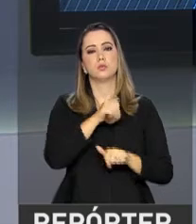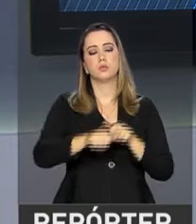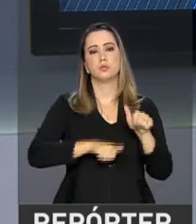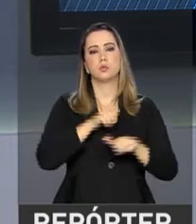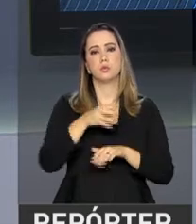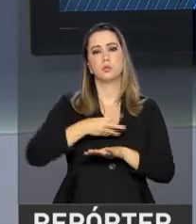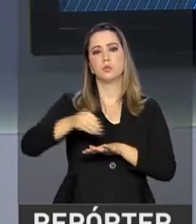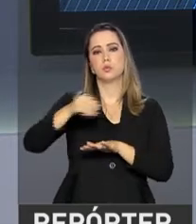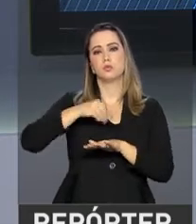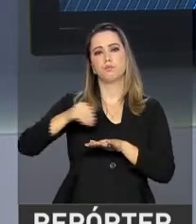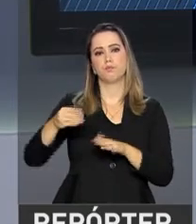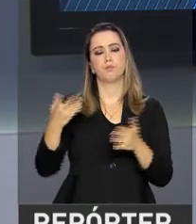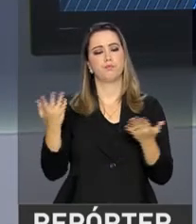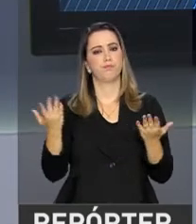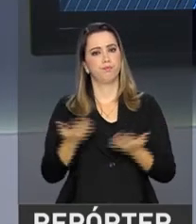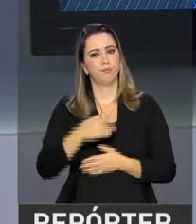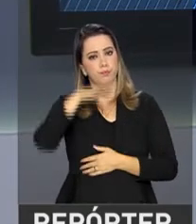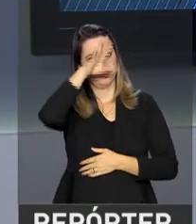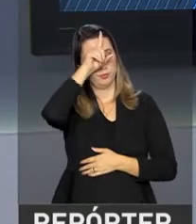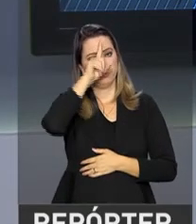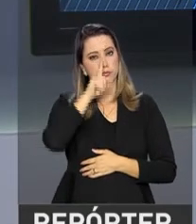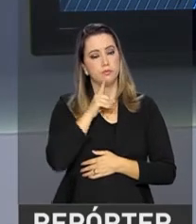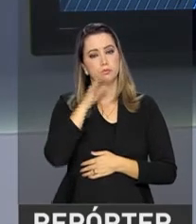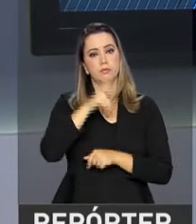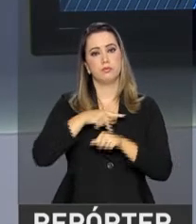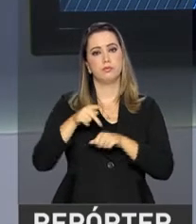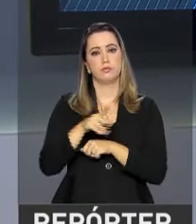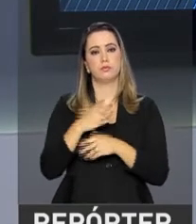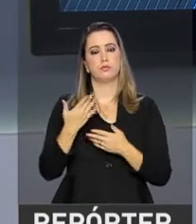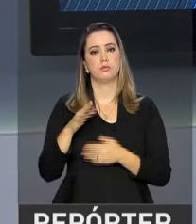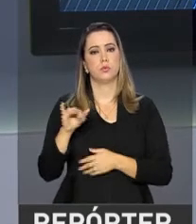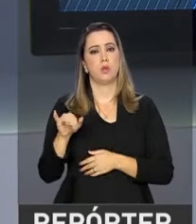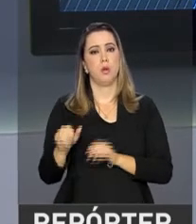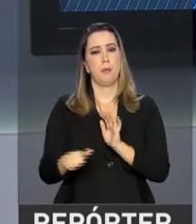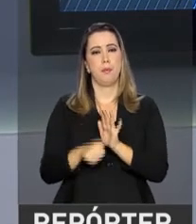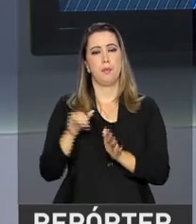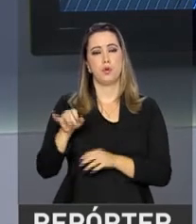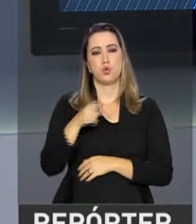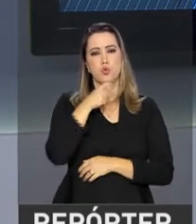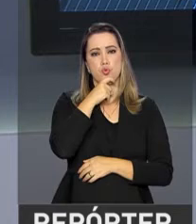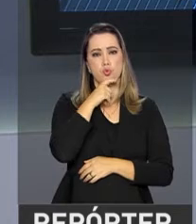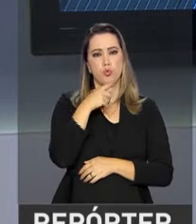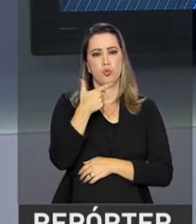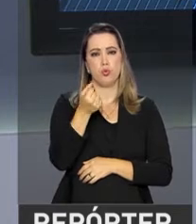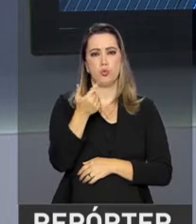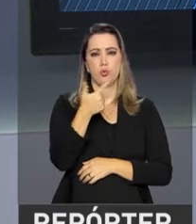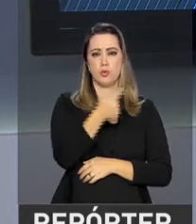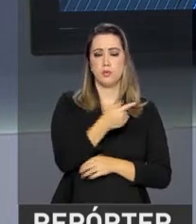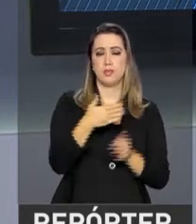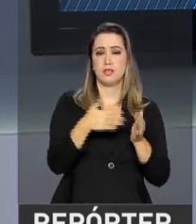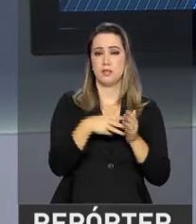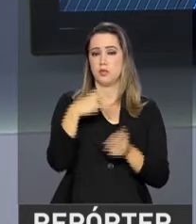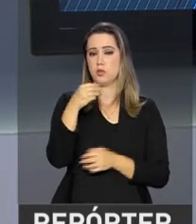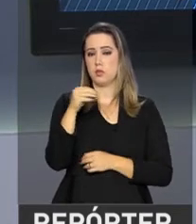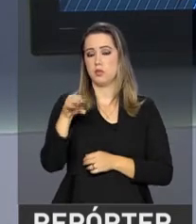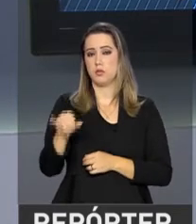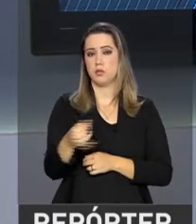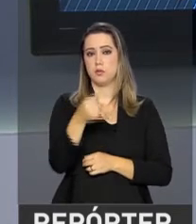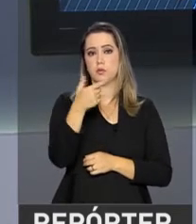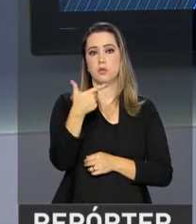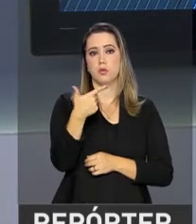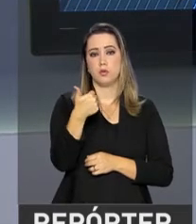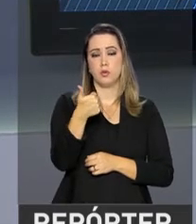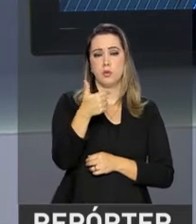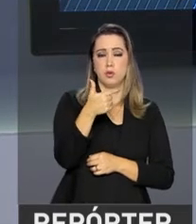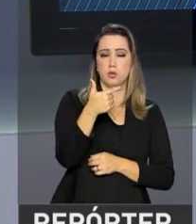as informações sobre a situação da febre amarela no país. Entre 1º de julho de 2017 e 30 de janeiro